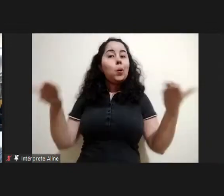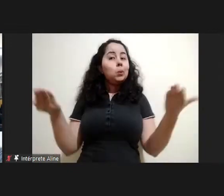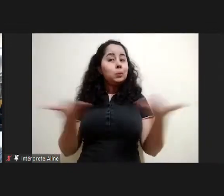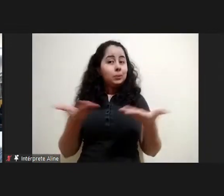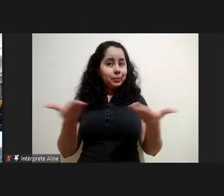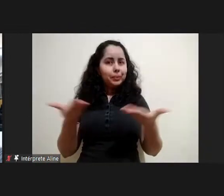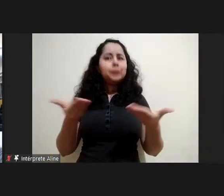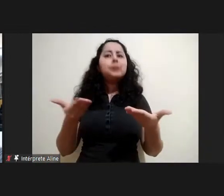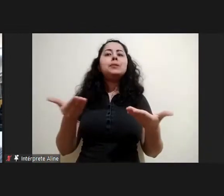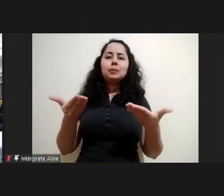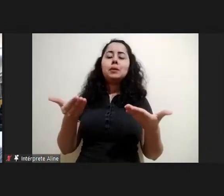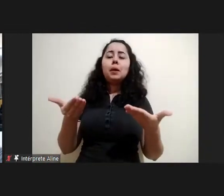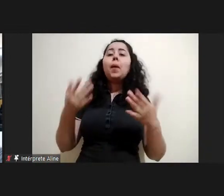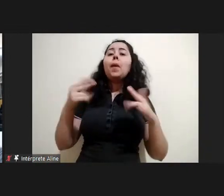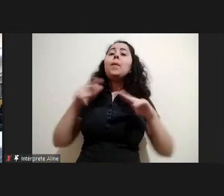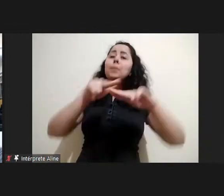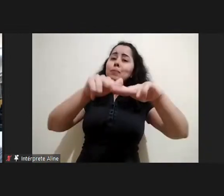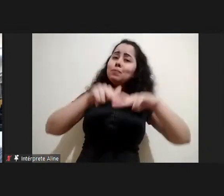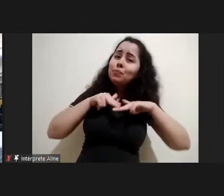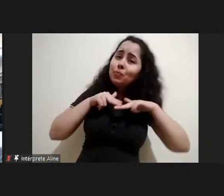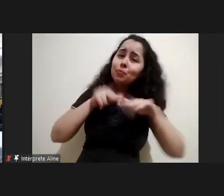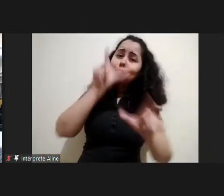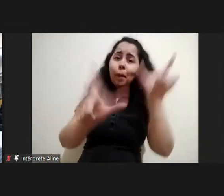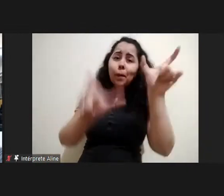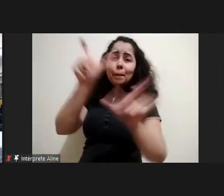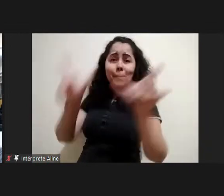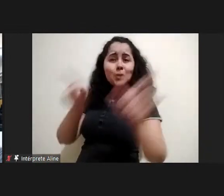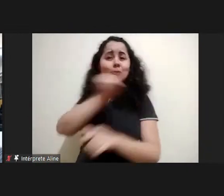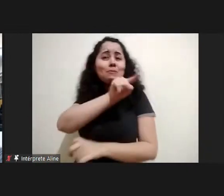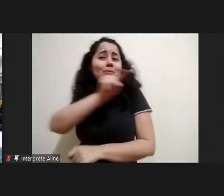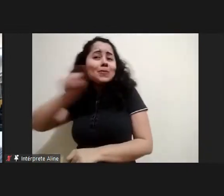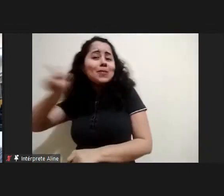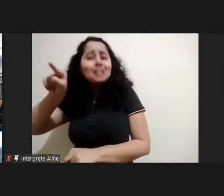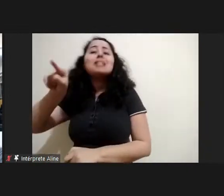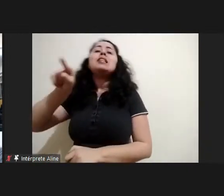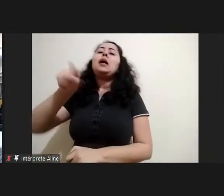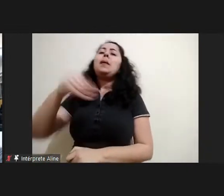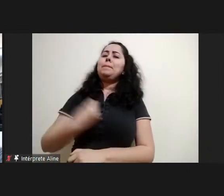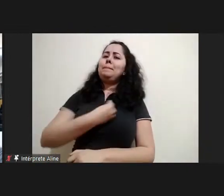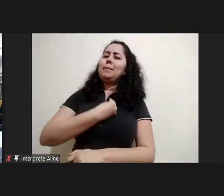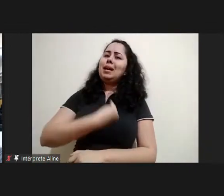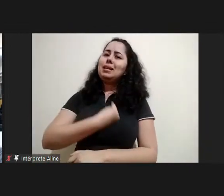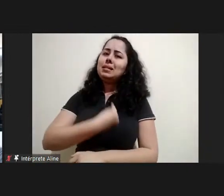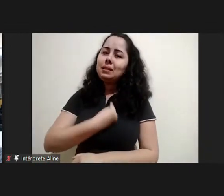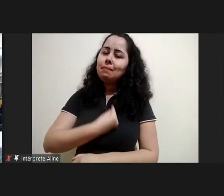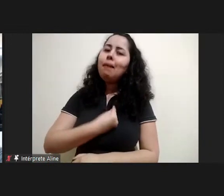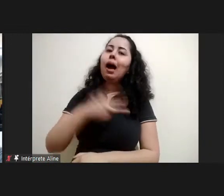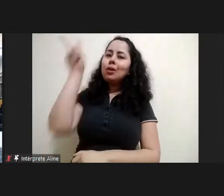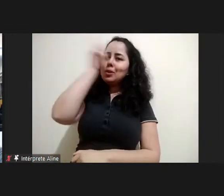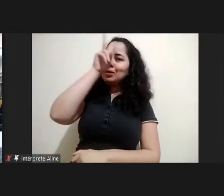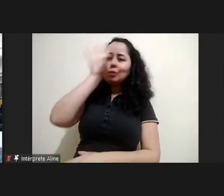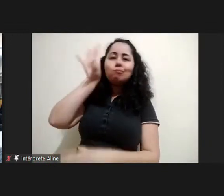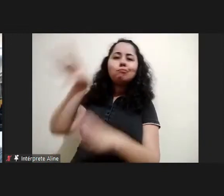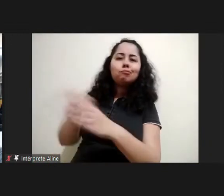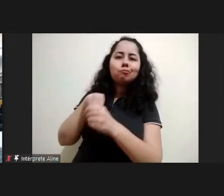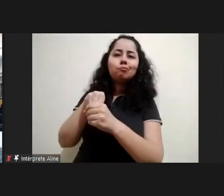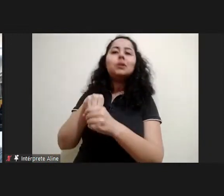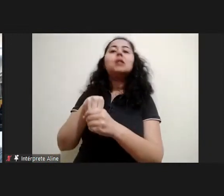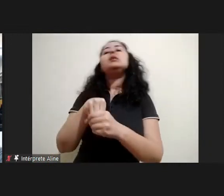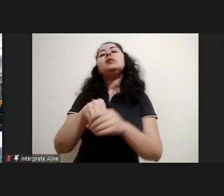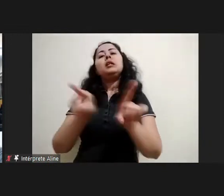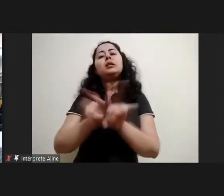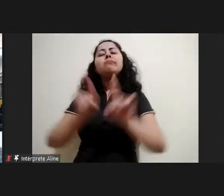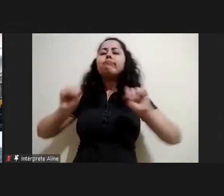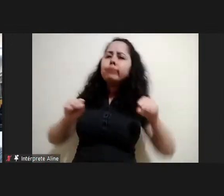porque pessoas como vocês fizeram parte da nossa história. Foi com a dedicação de cada um e de cada uma de